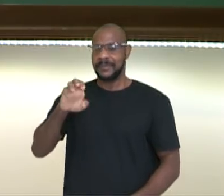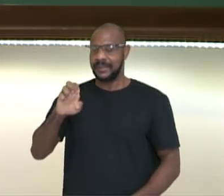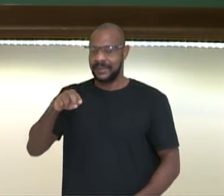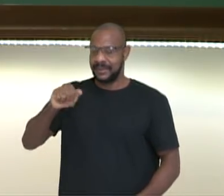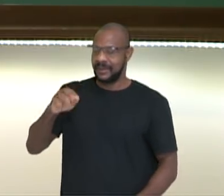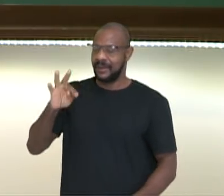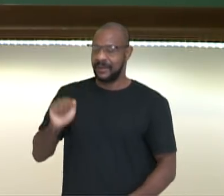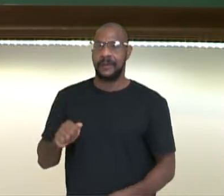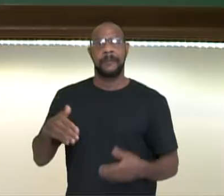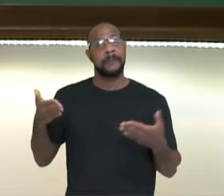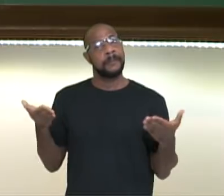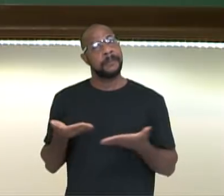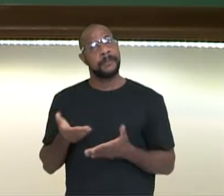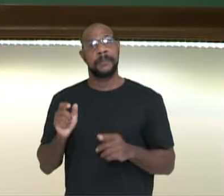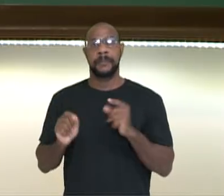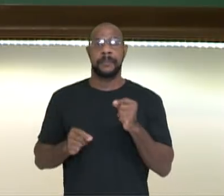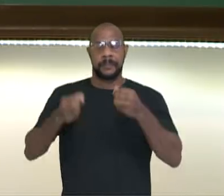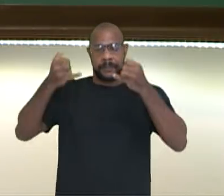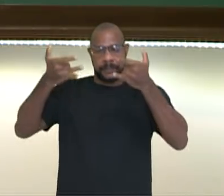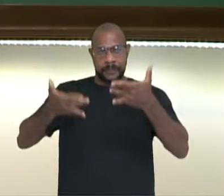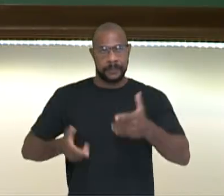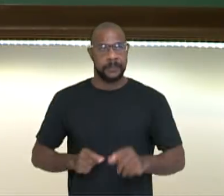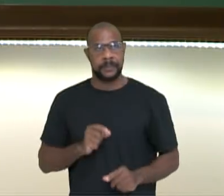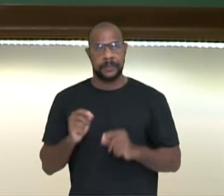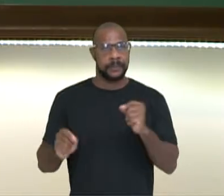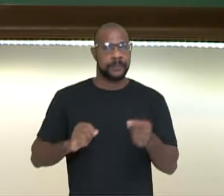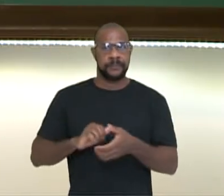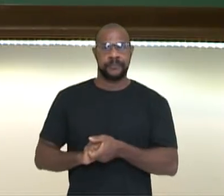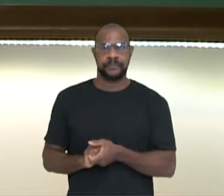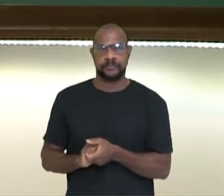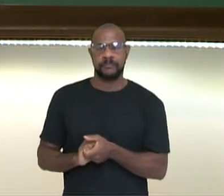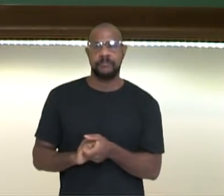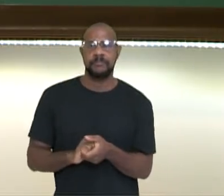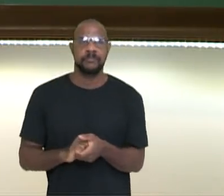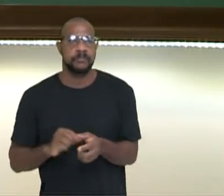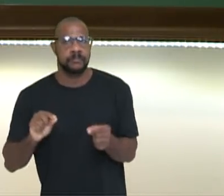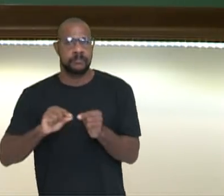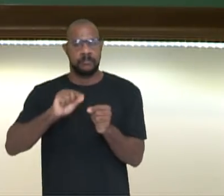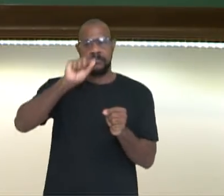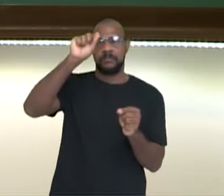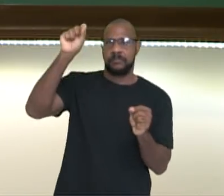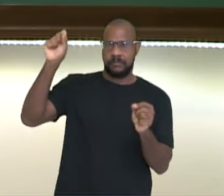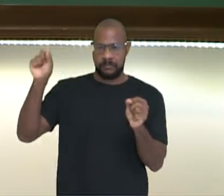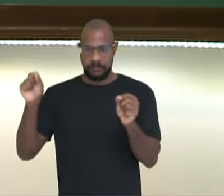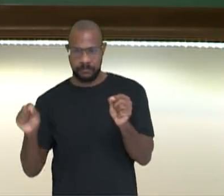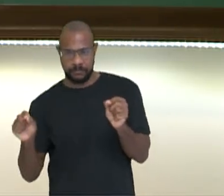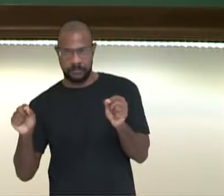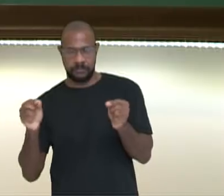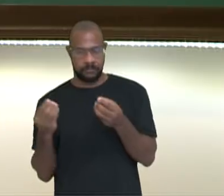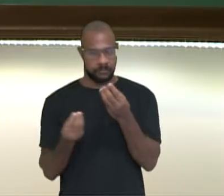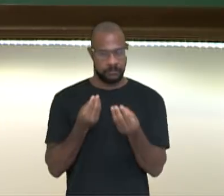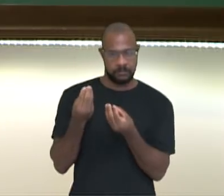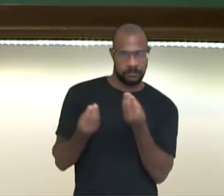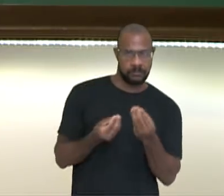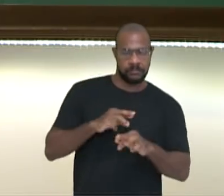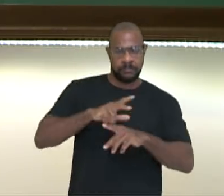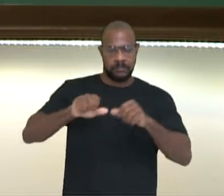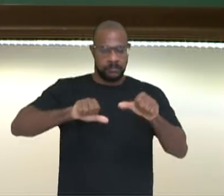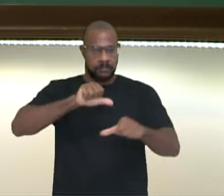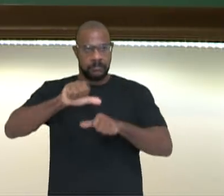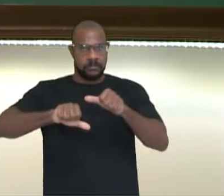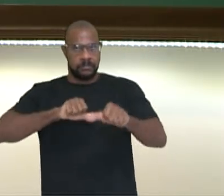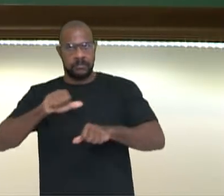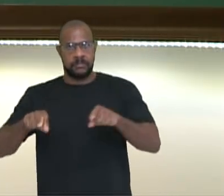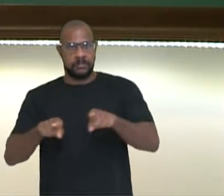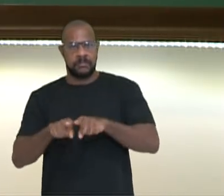hoje nós vamos trabalhar assuntos relacionados à circunferência. Vamos ver arcos côngruos, transformações de unidades